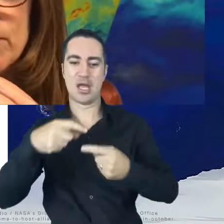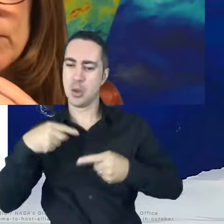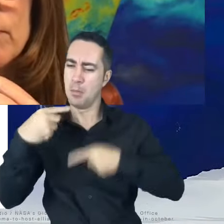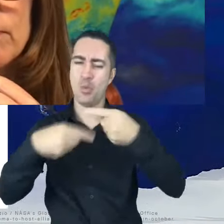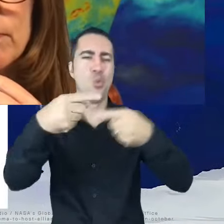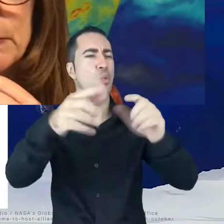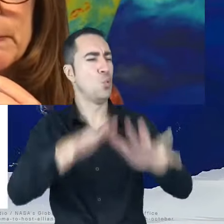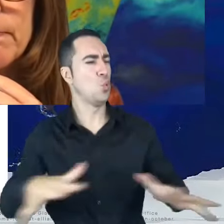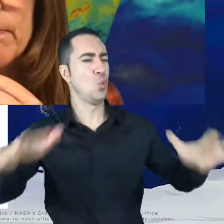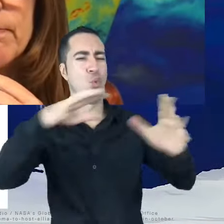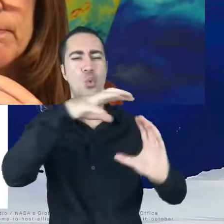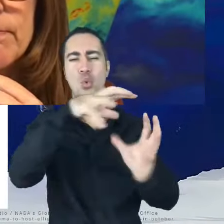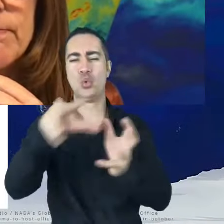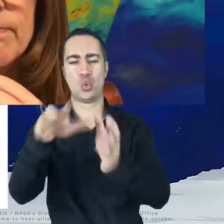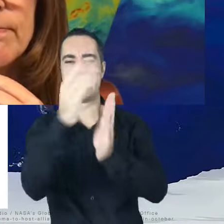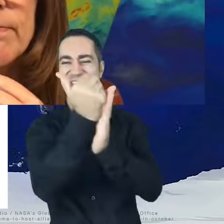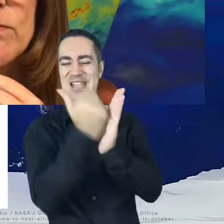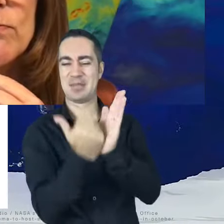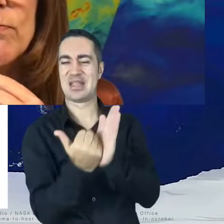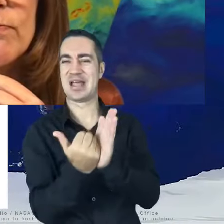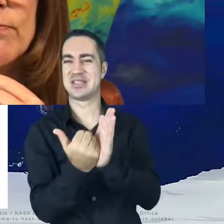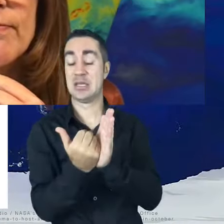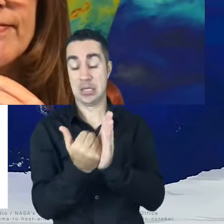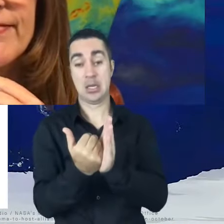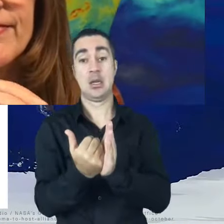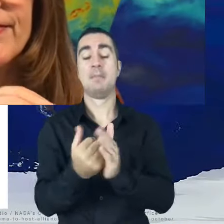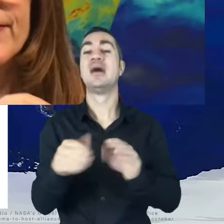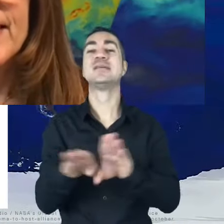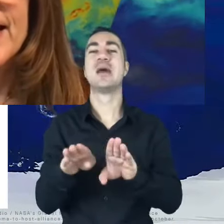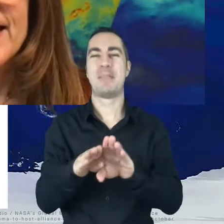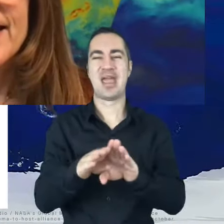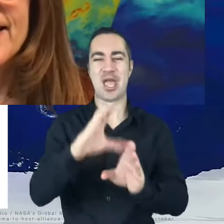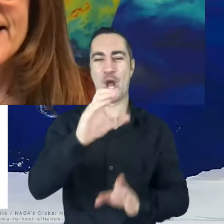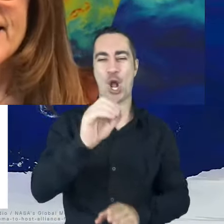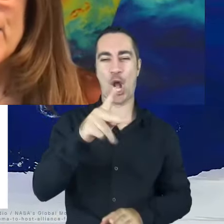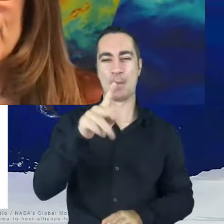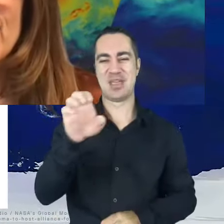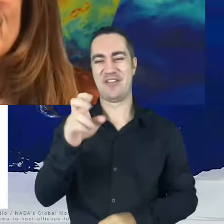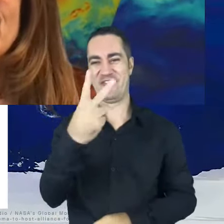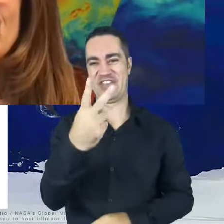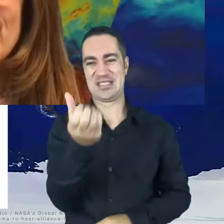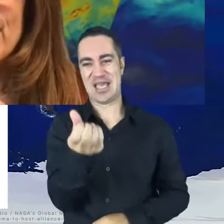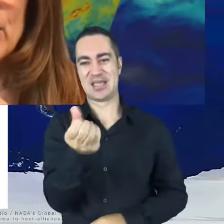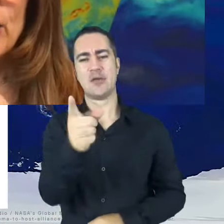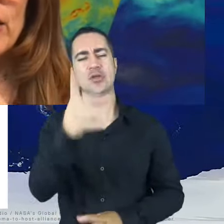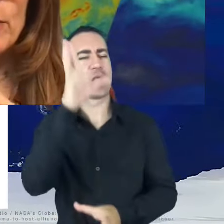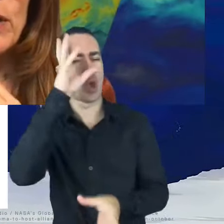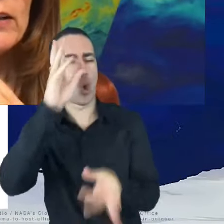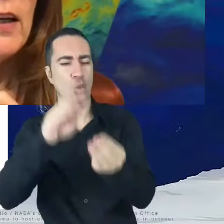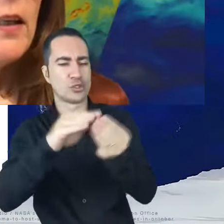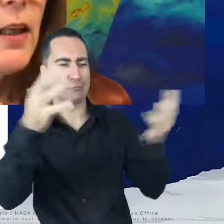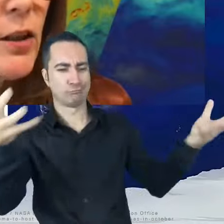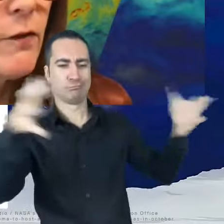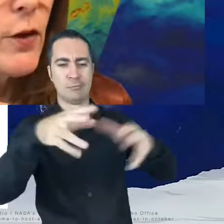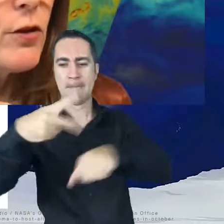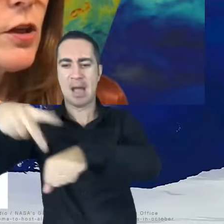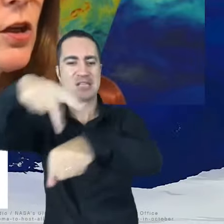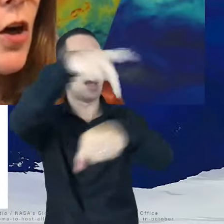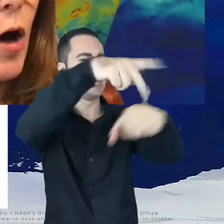E sobre a COP26, quais são suas conclusões desse evento, dessa conferência, Elaine?